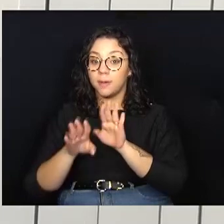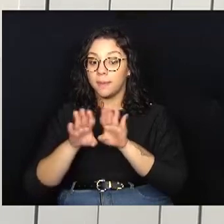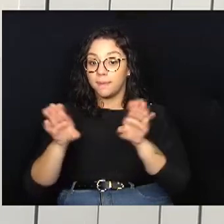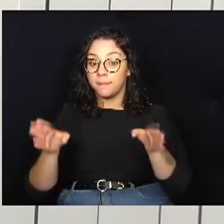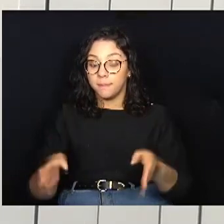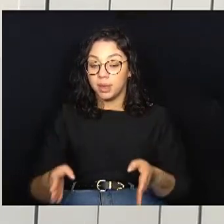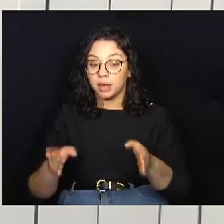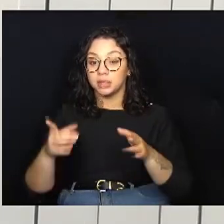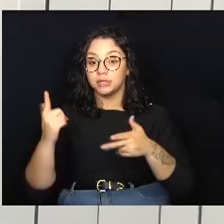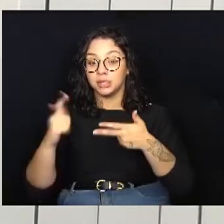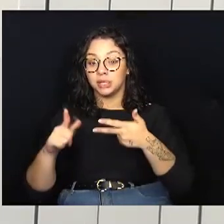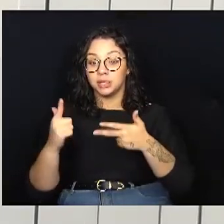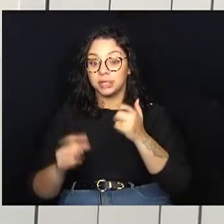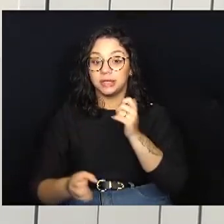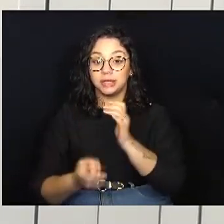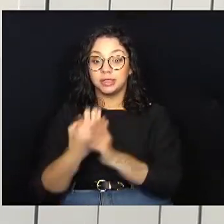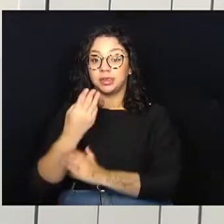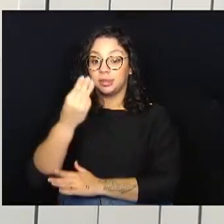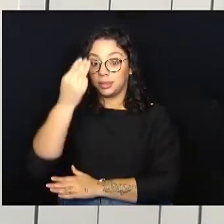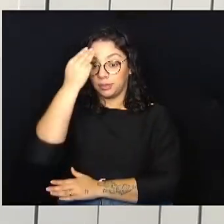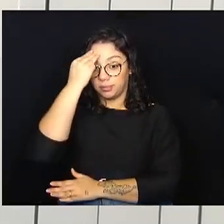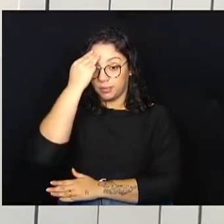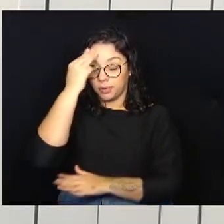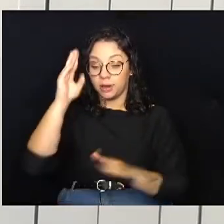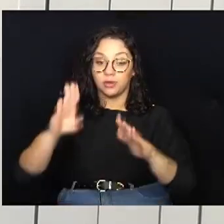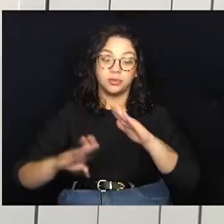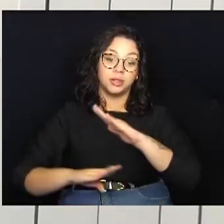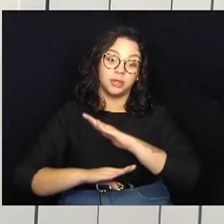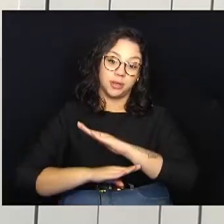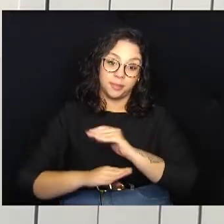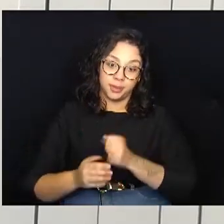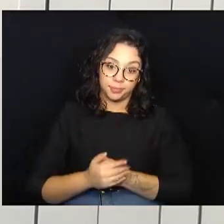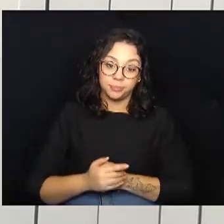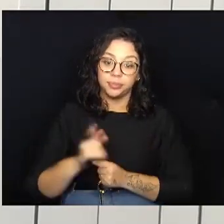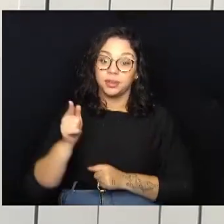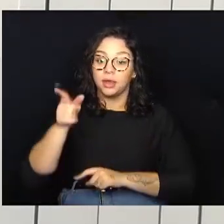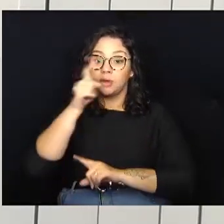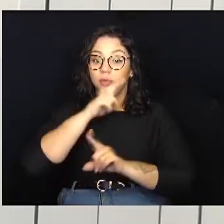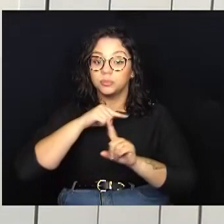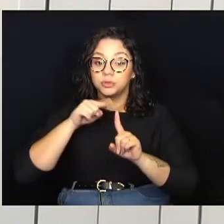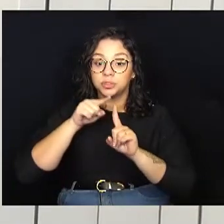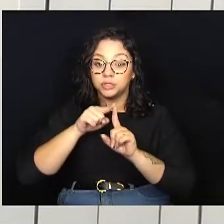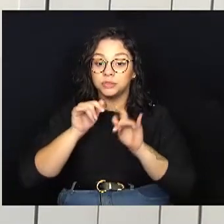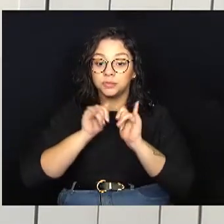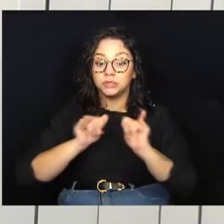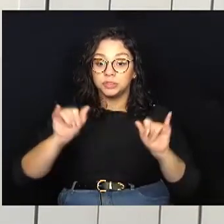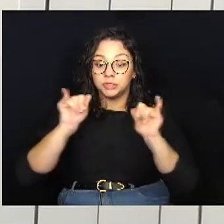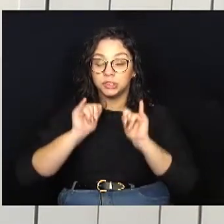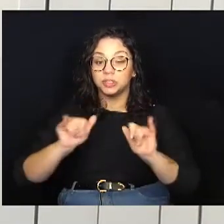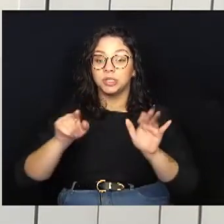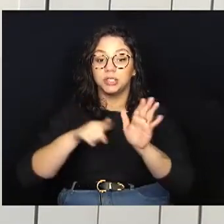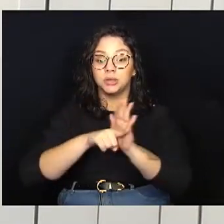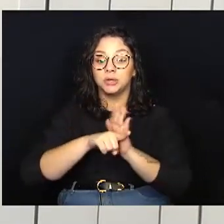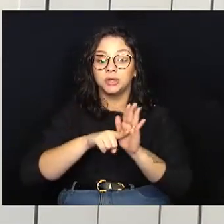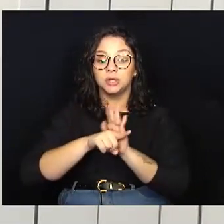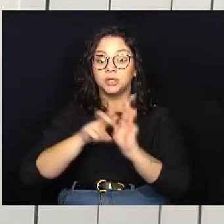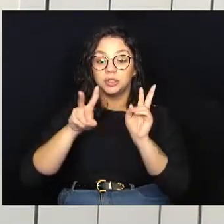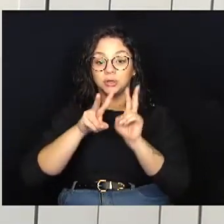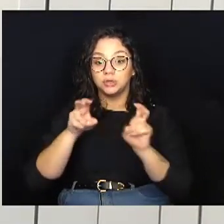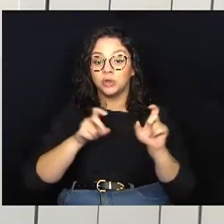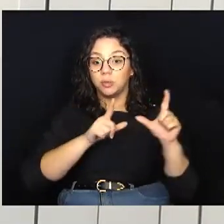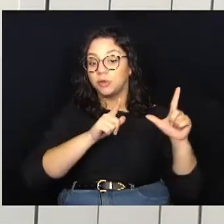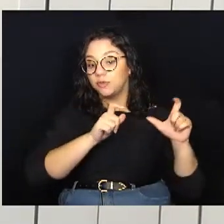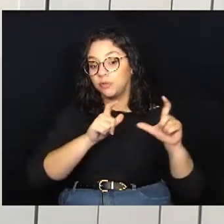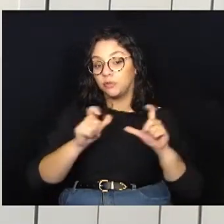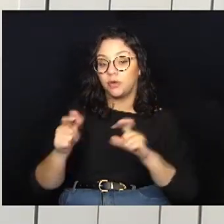cria o Memorial da Câmara de Campinas, que é destinado à divulgação e à pesquisa sobre o acervo de fotos e